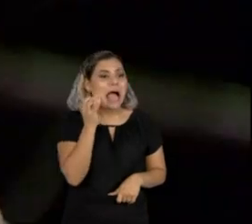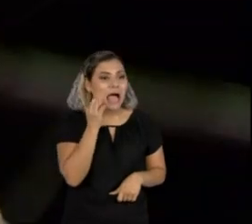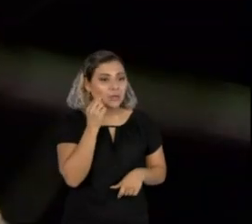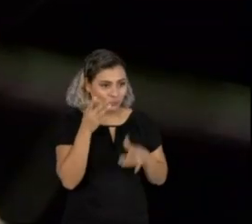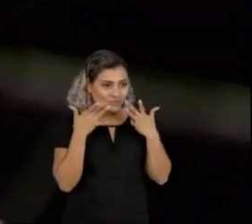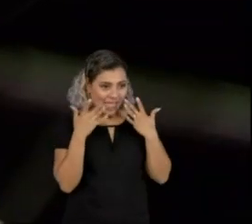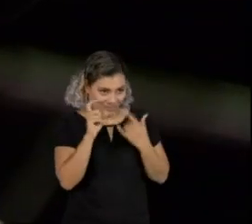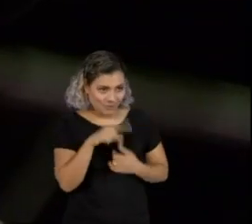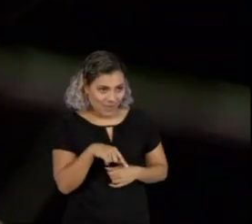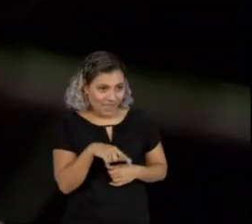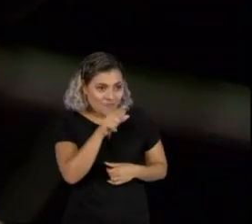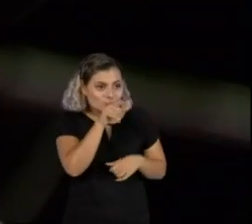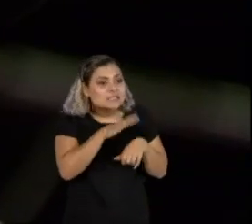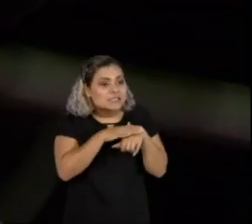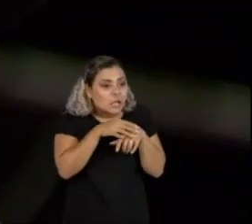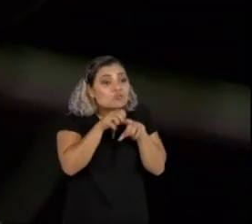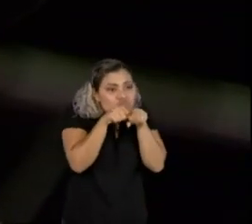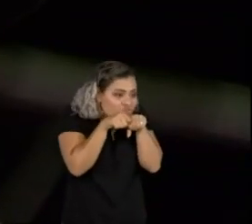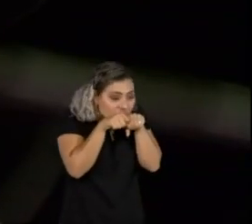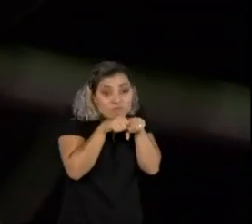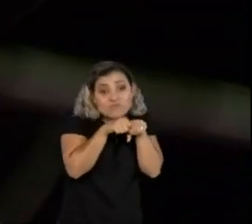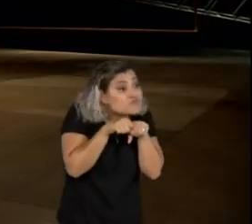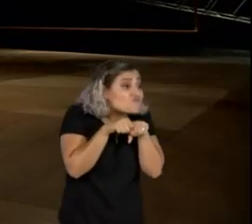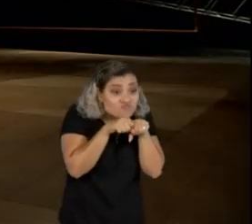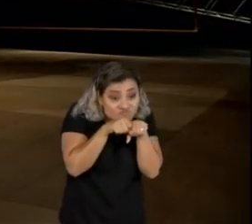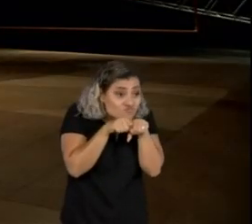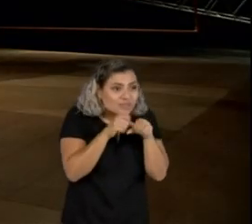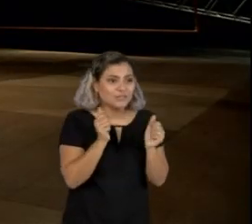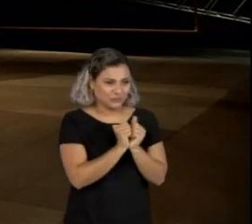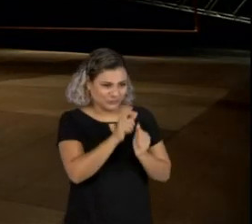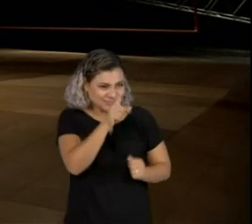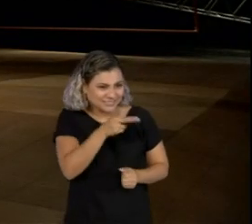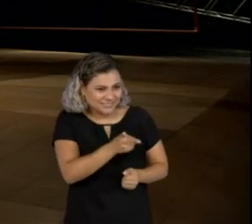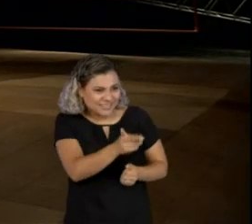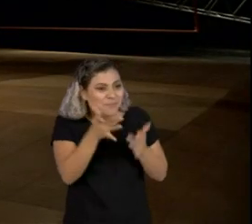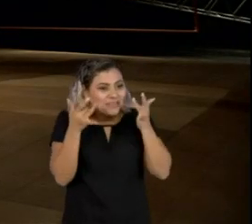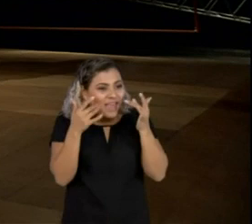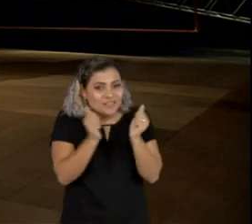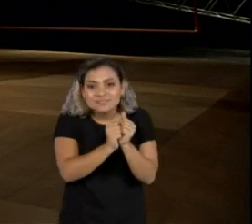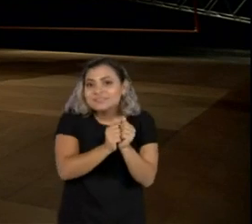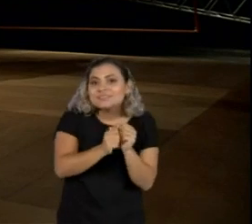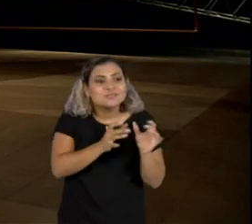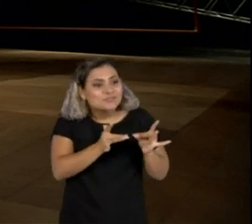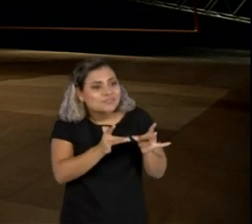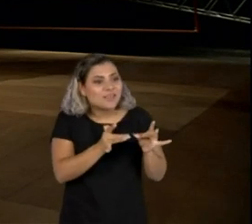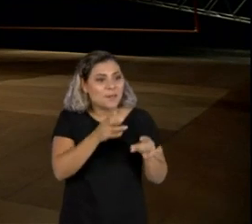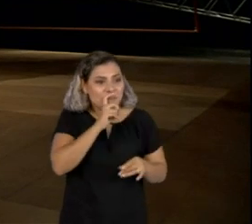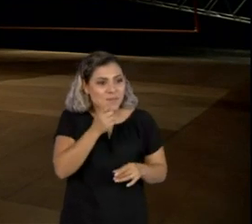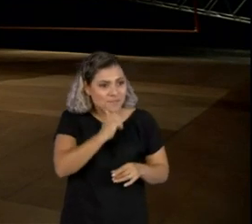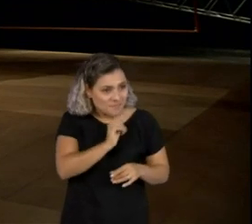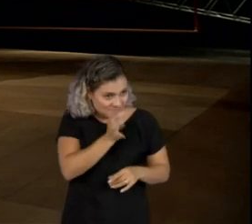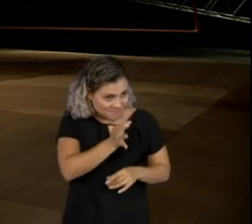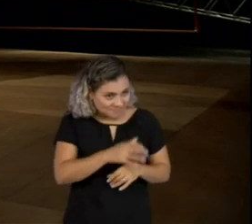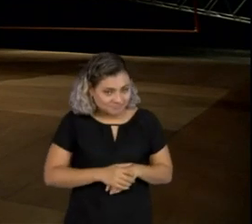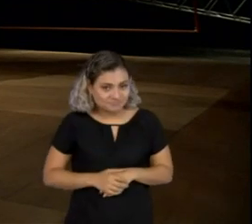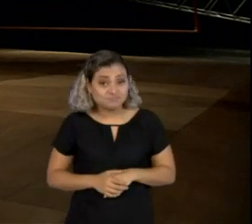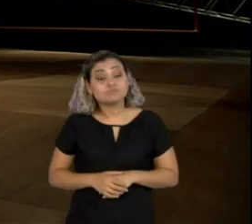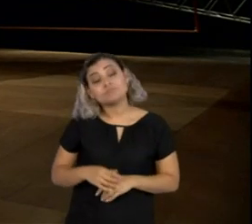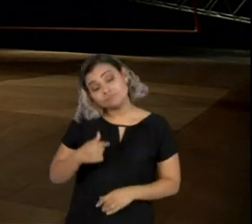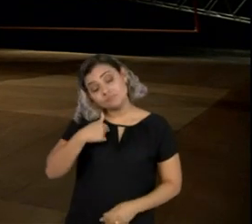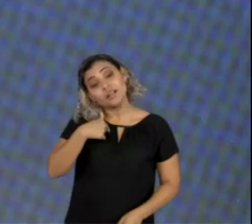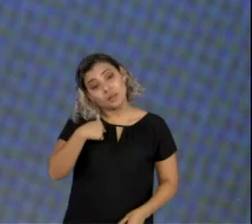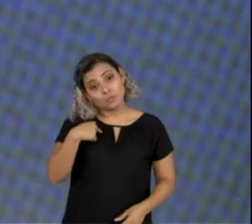isso? Você era aquela criança que estava sempre pelo camarim, pelos cantos dos palcos, com seus pais? É assim, eu sou de